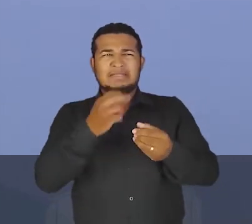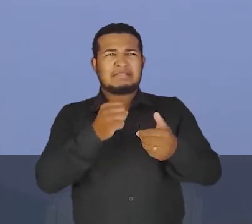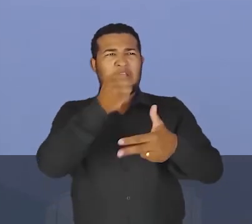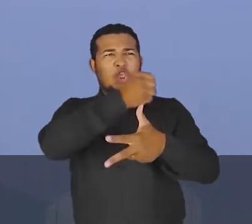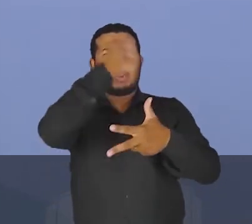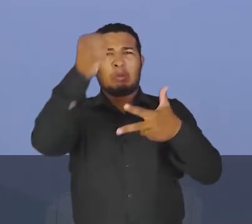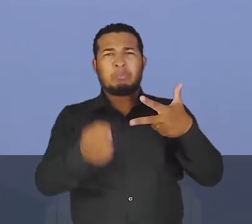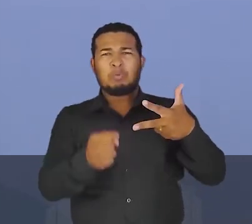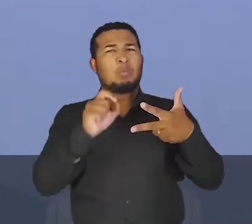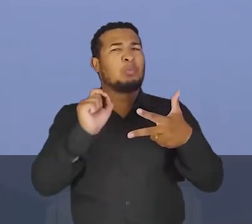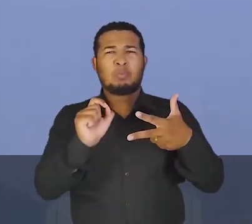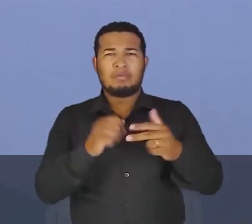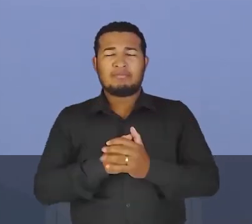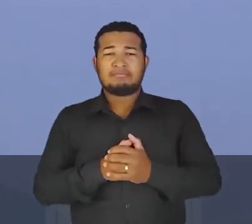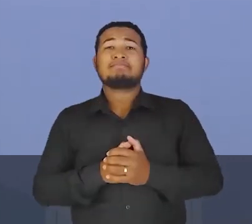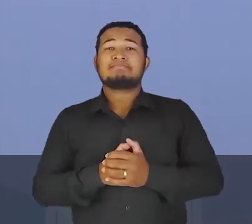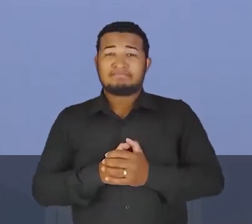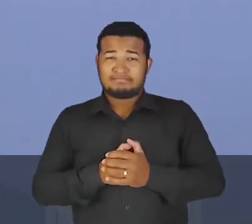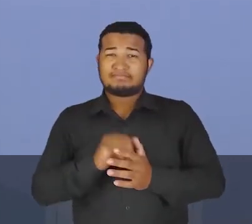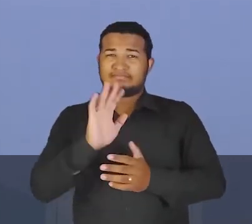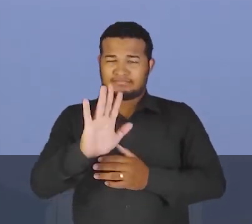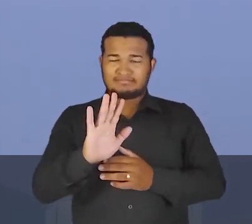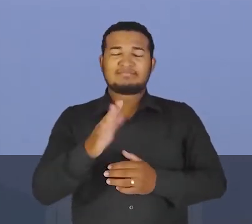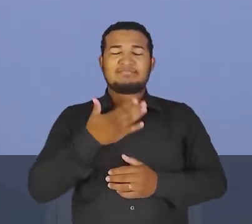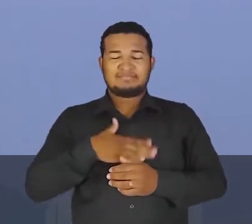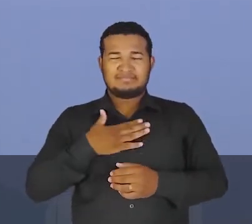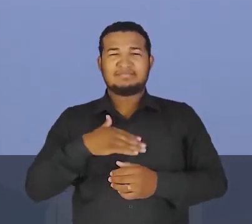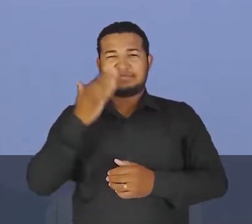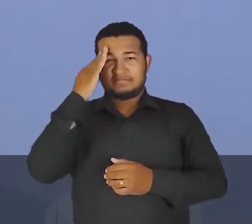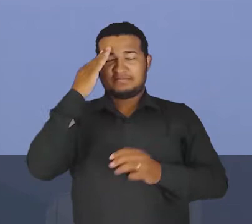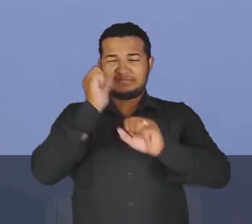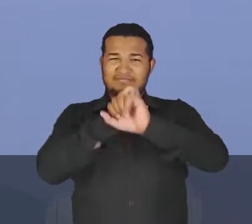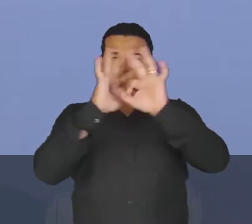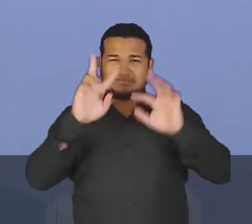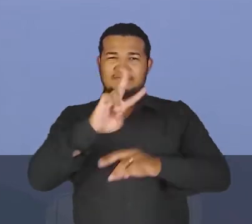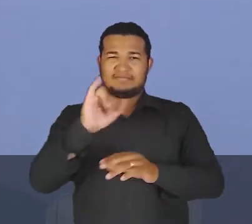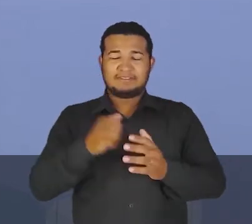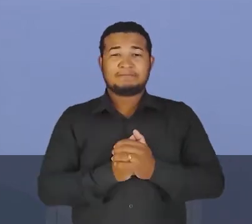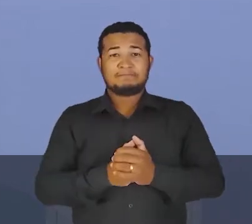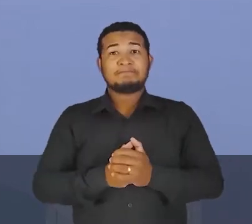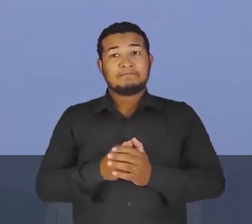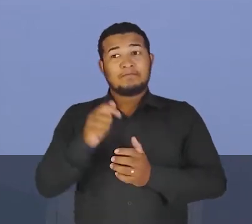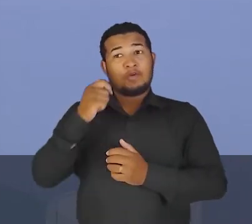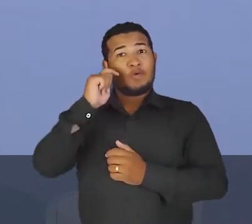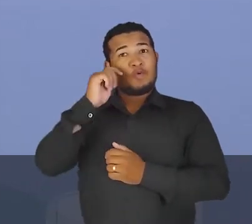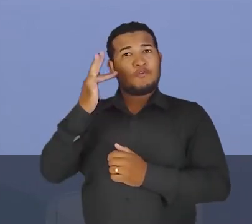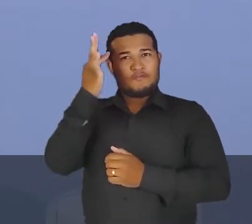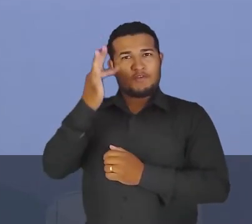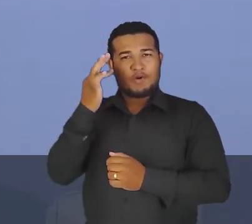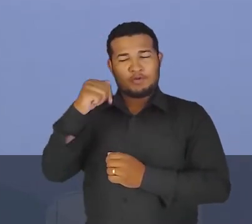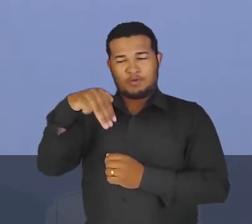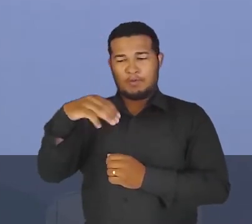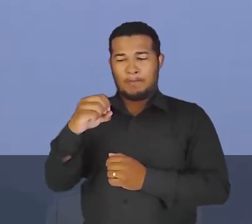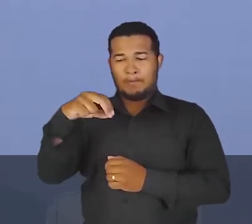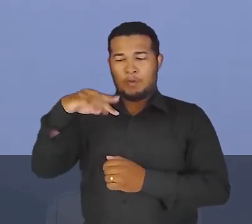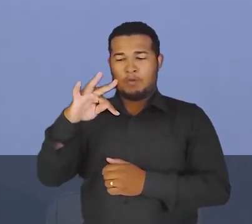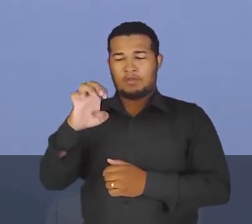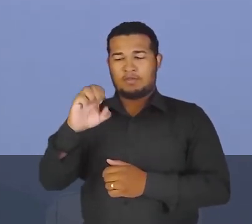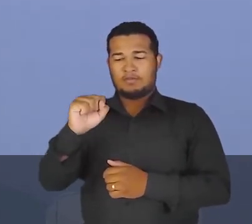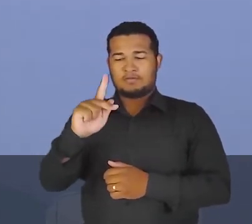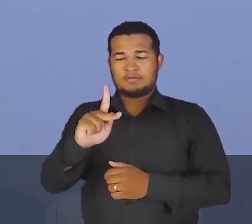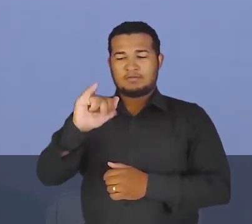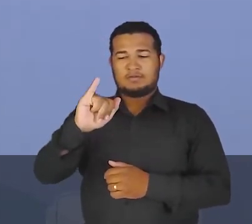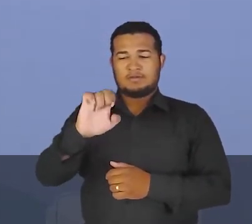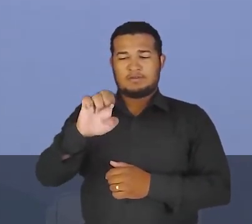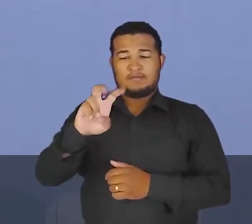políticos, o que o senhor está falando? Relaxe, você vai entender. Montesquieu, ele dizia o seguinte, que o poder, que a administração